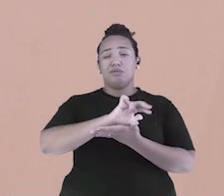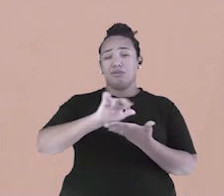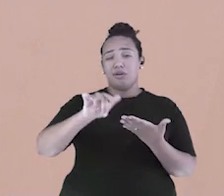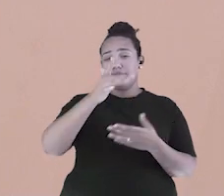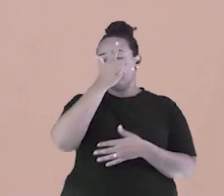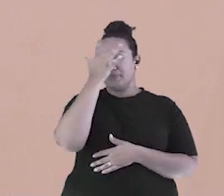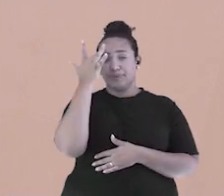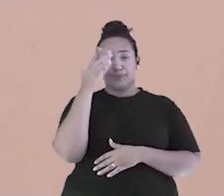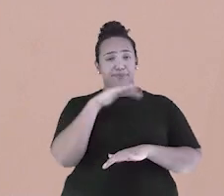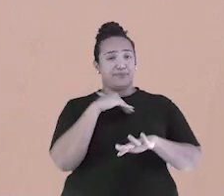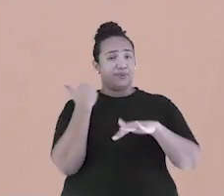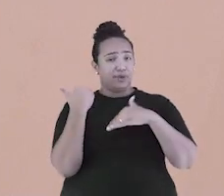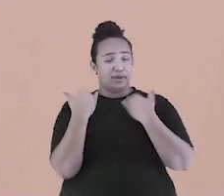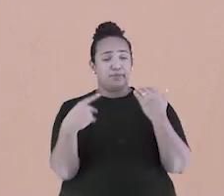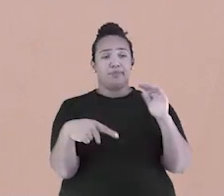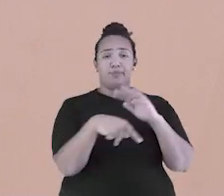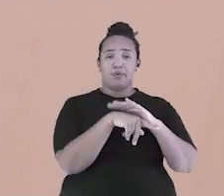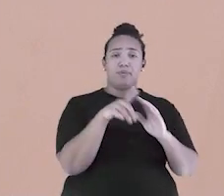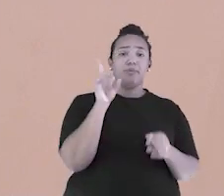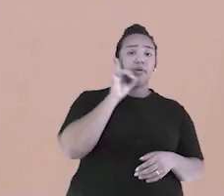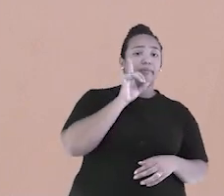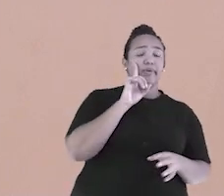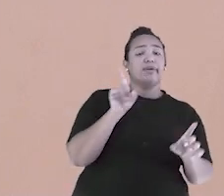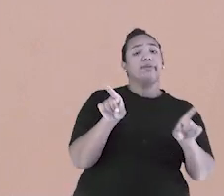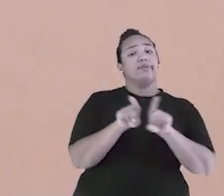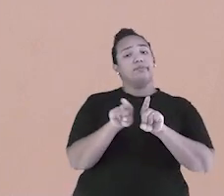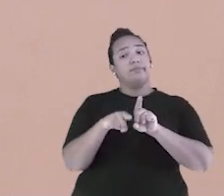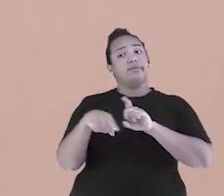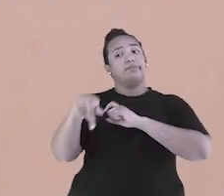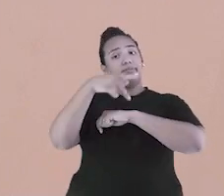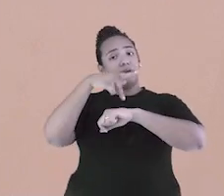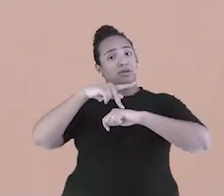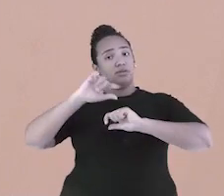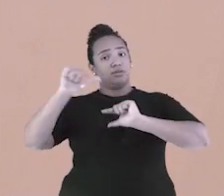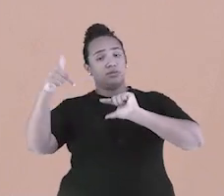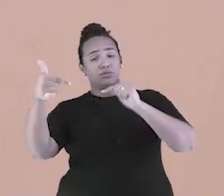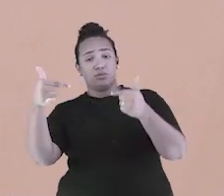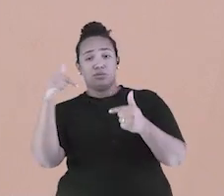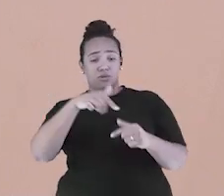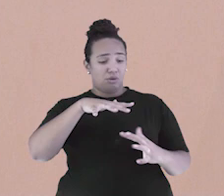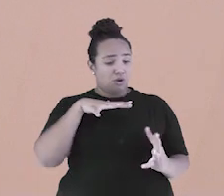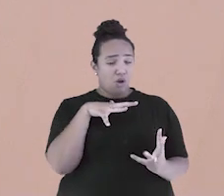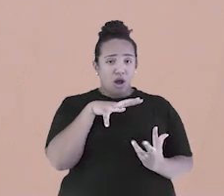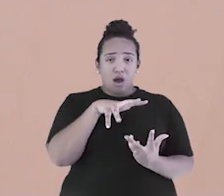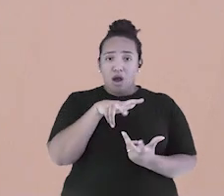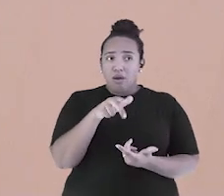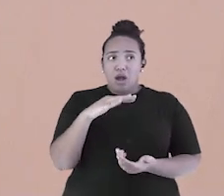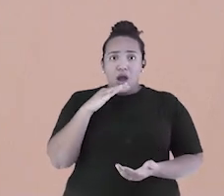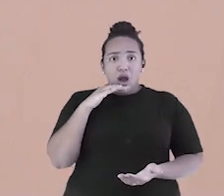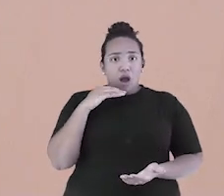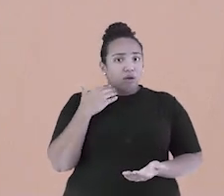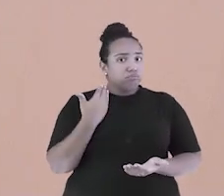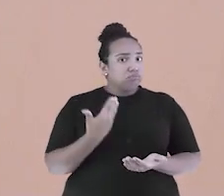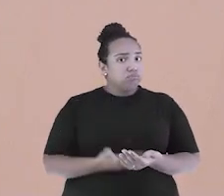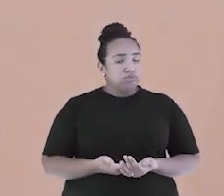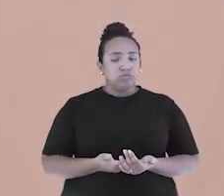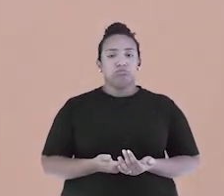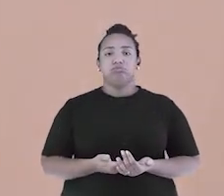como estrangeiros, e chocou o mundo devido à brutalidade e como foi, de certa maneira,